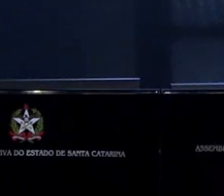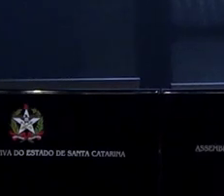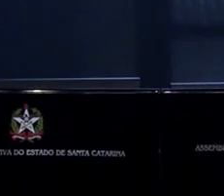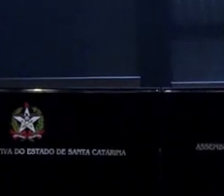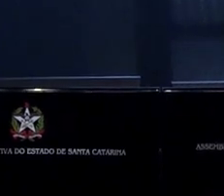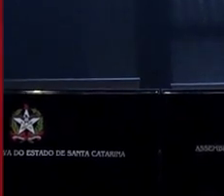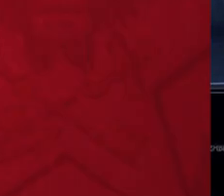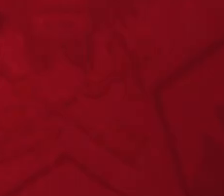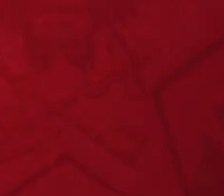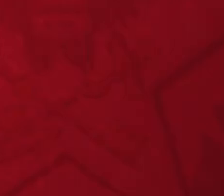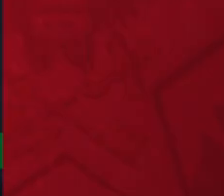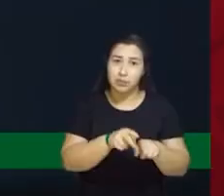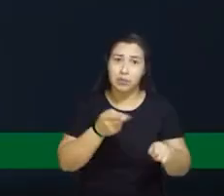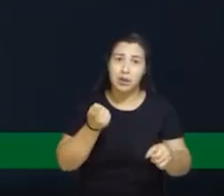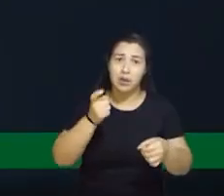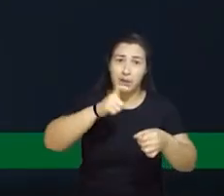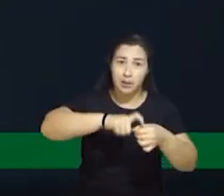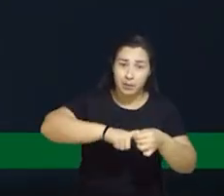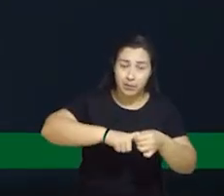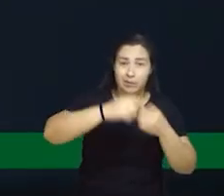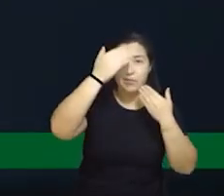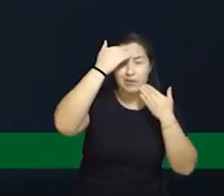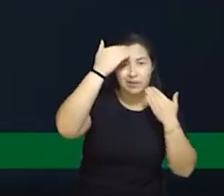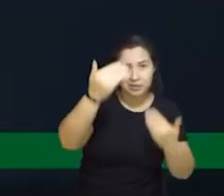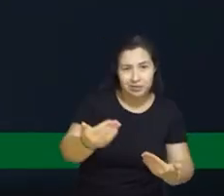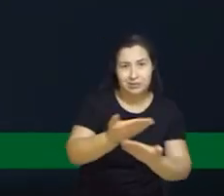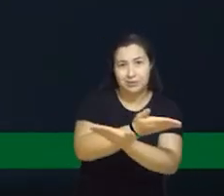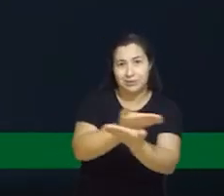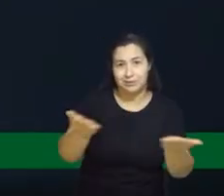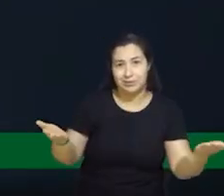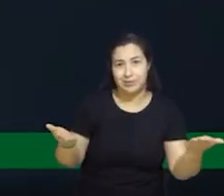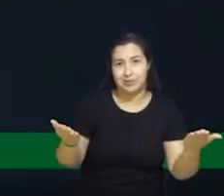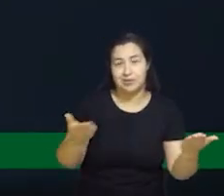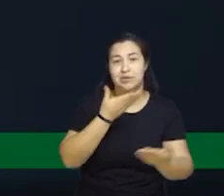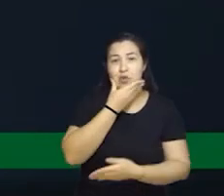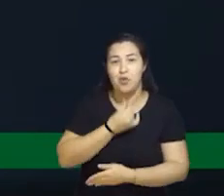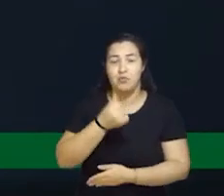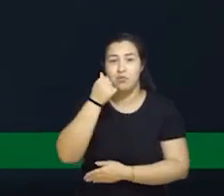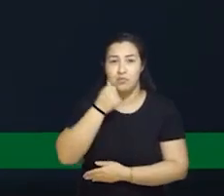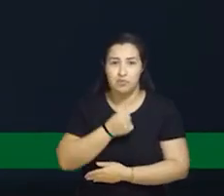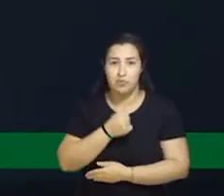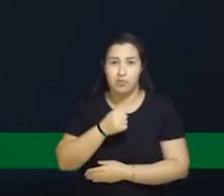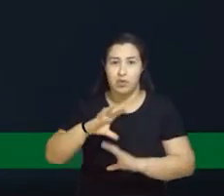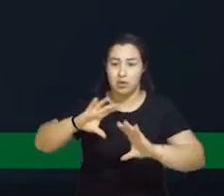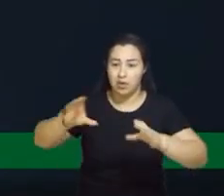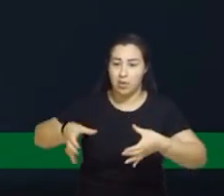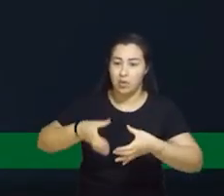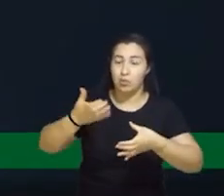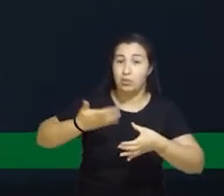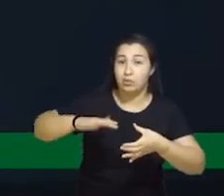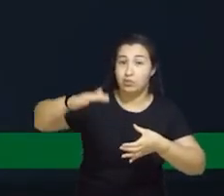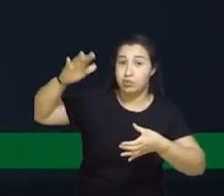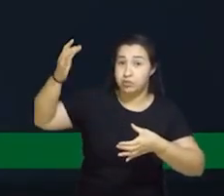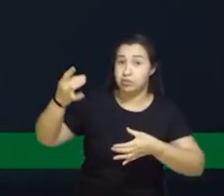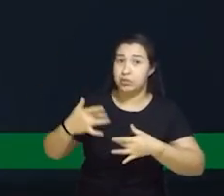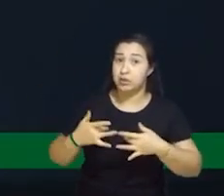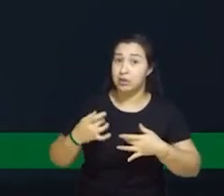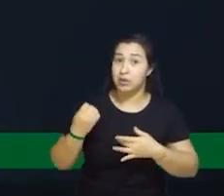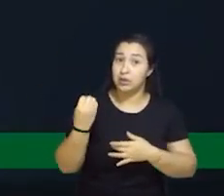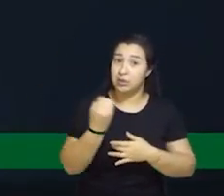nas instituições. Agradeço imensamente aos senhores deputados da bancada da Serra pela destinação de